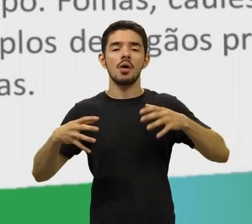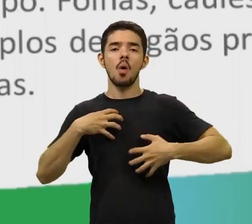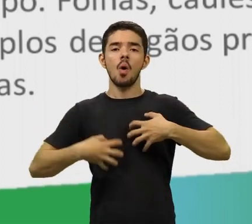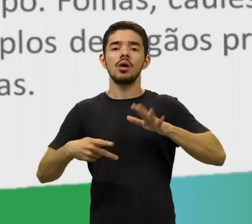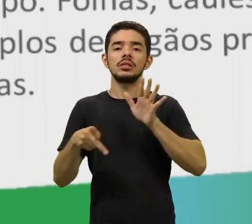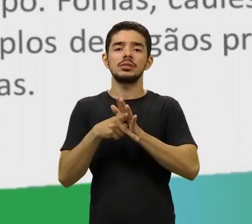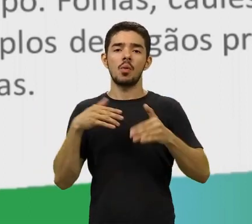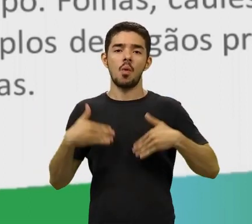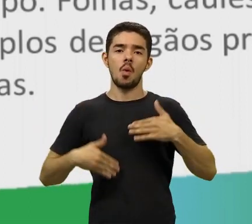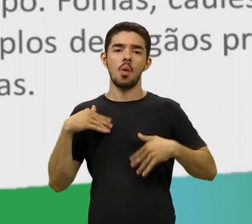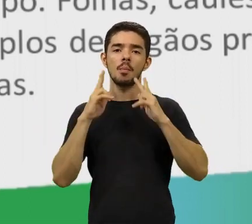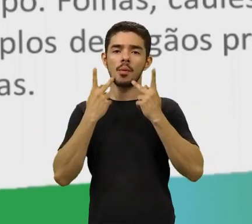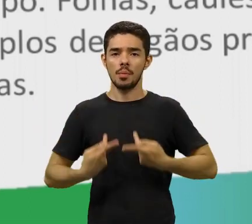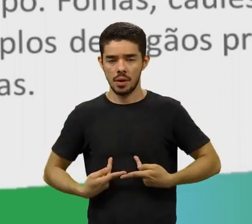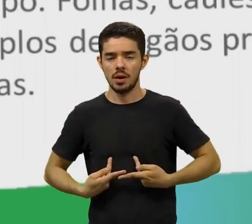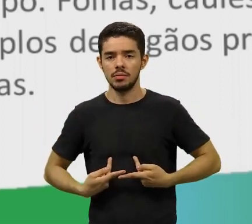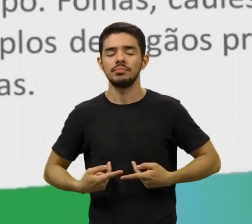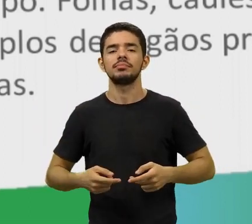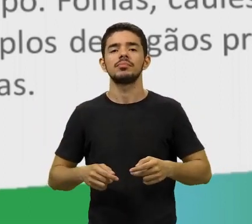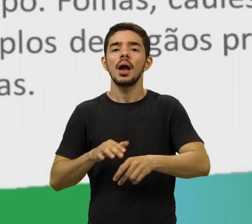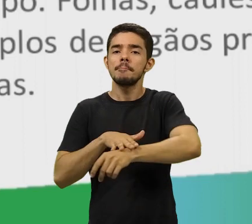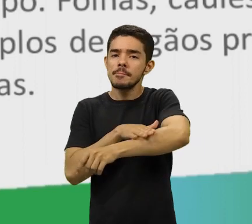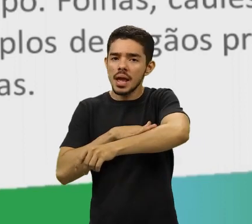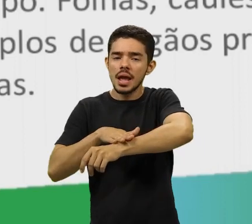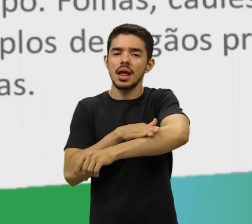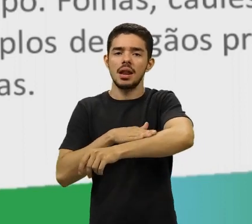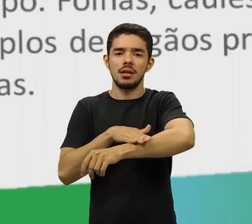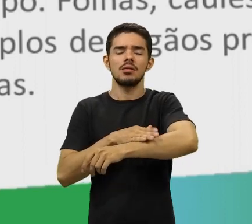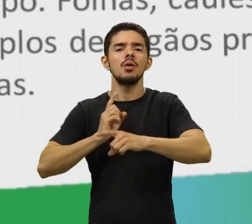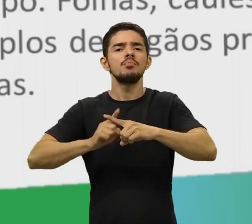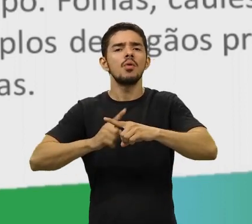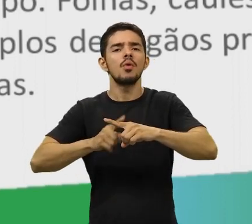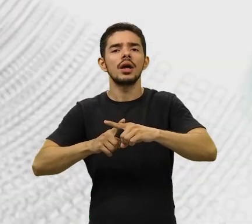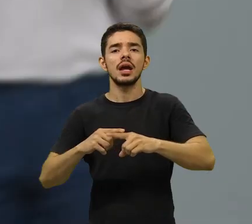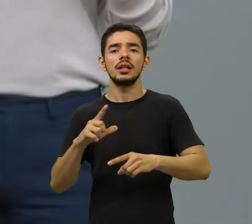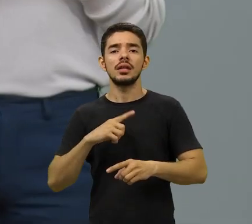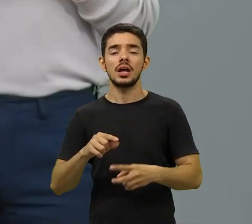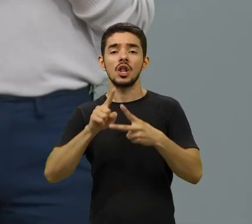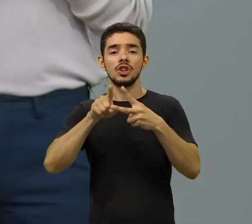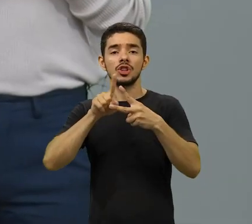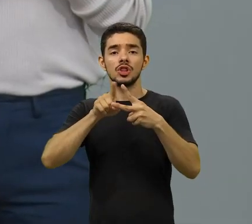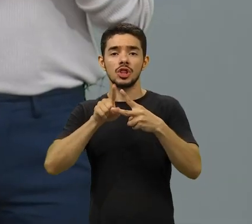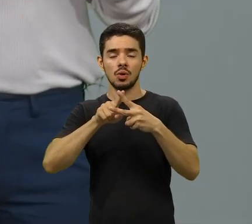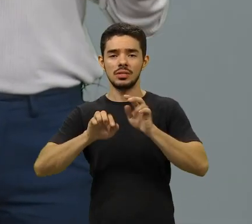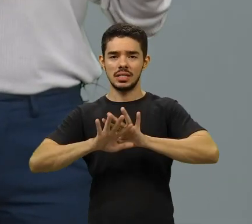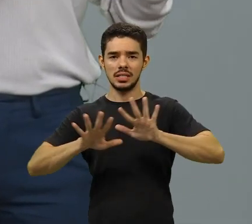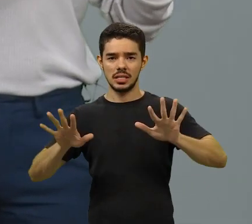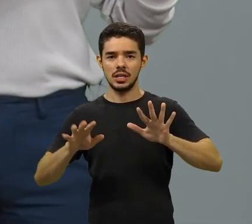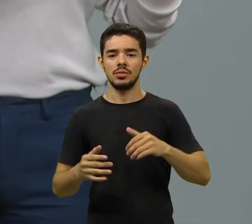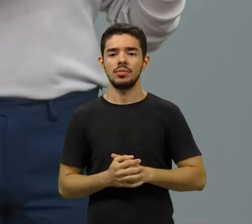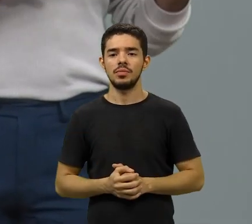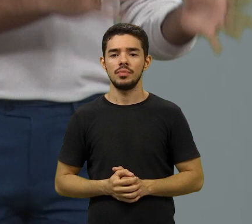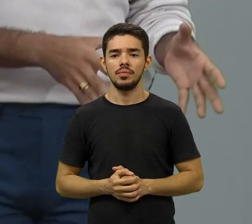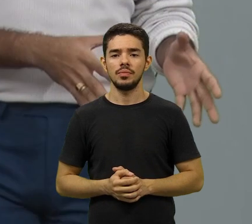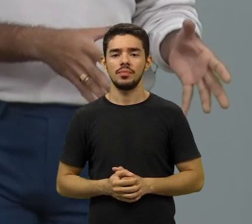não sabem. Então, a pele constitui aí o maior órgão do corpo humano, porque é formado por dois tecidos. Nós temos